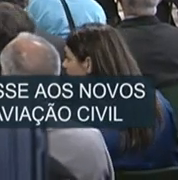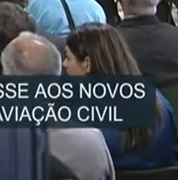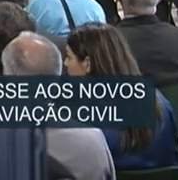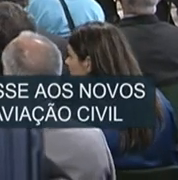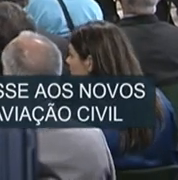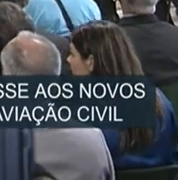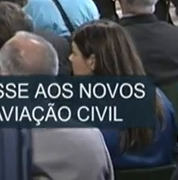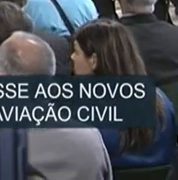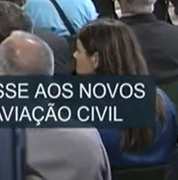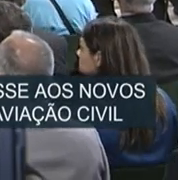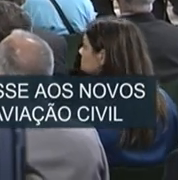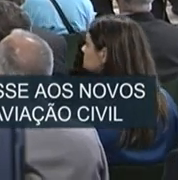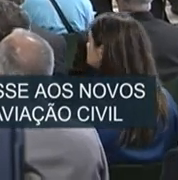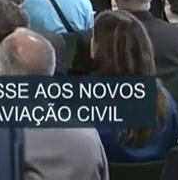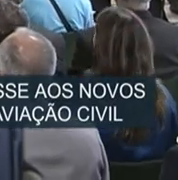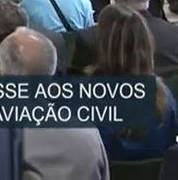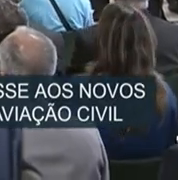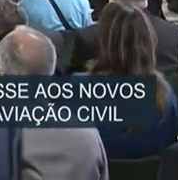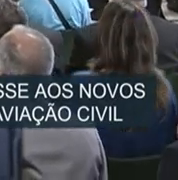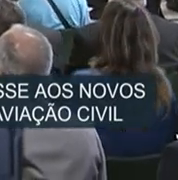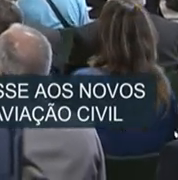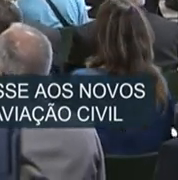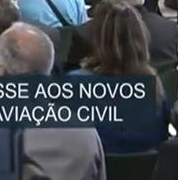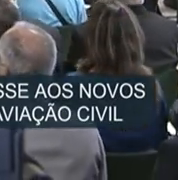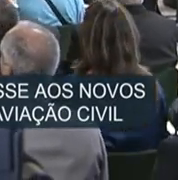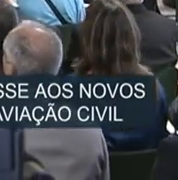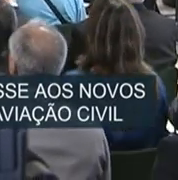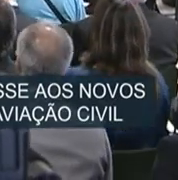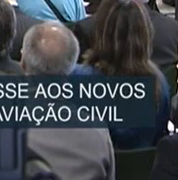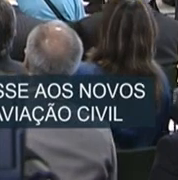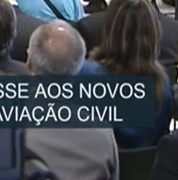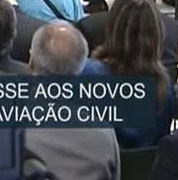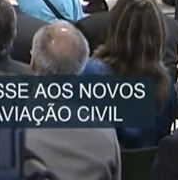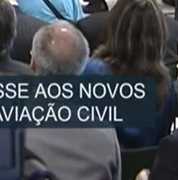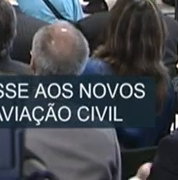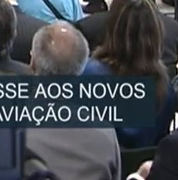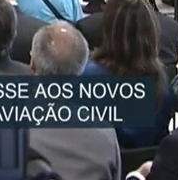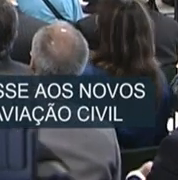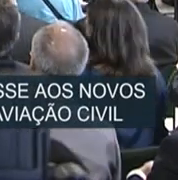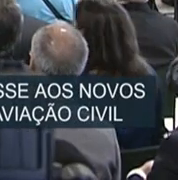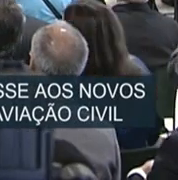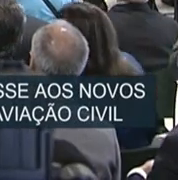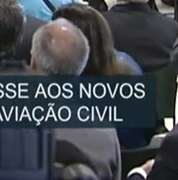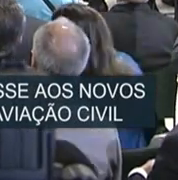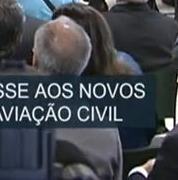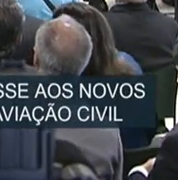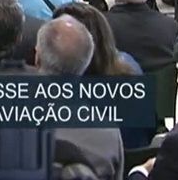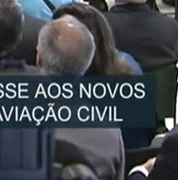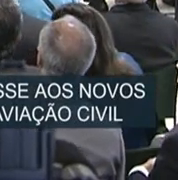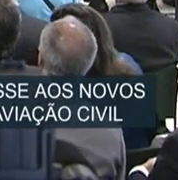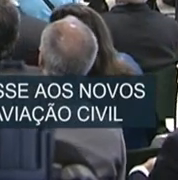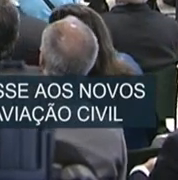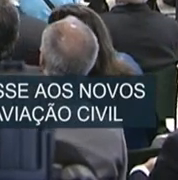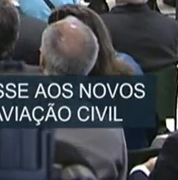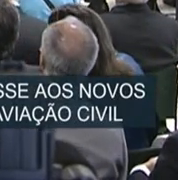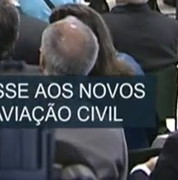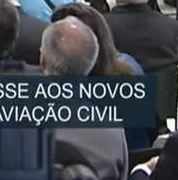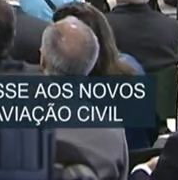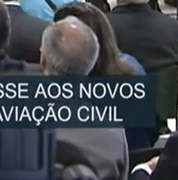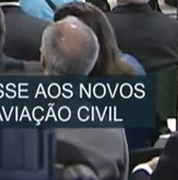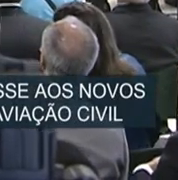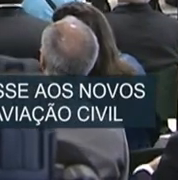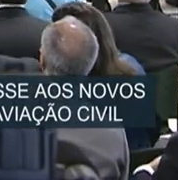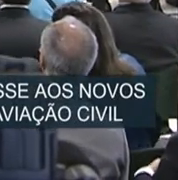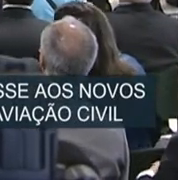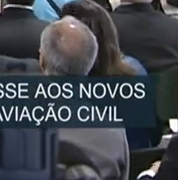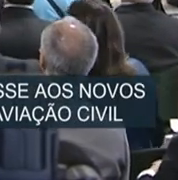presidência da República a senhora Presidenta da República assina o termo que dá Posse ao Senor Wellington Moreira Franco